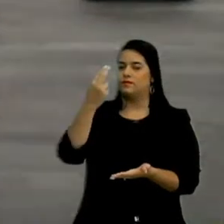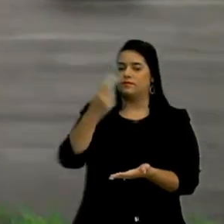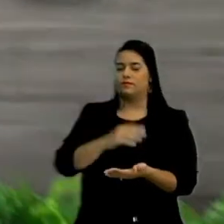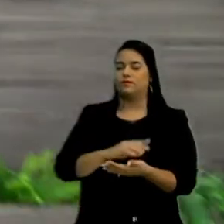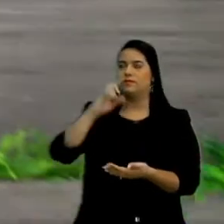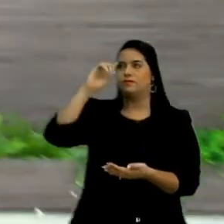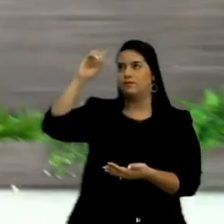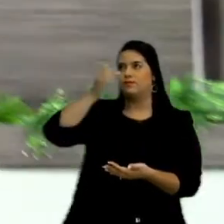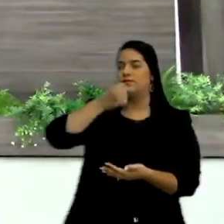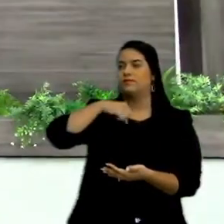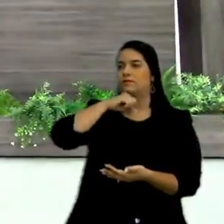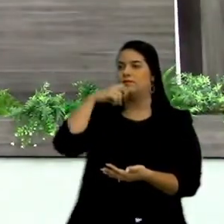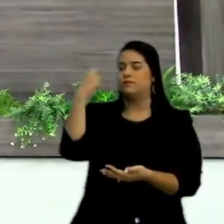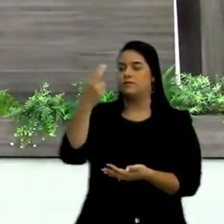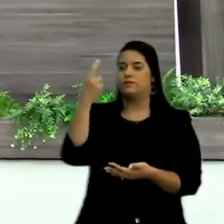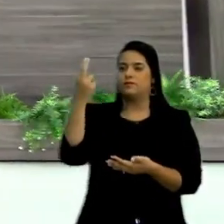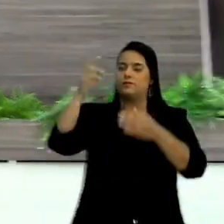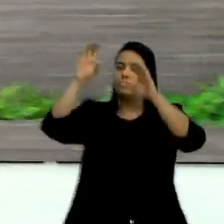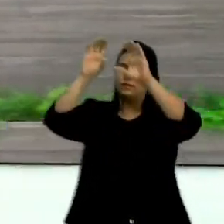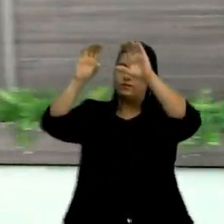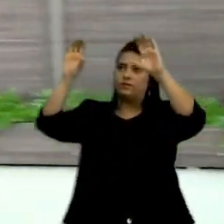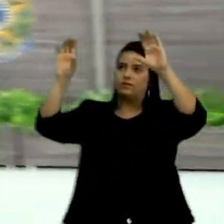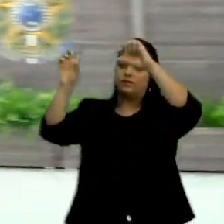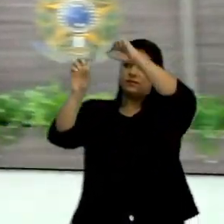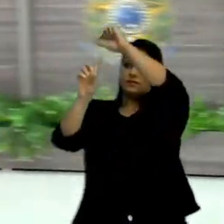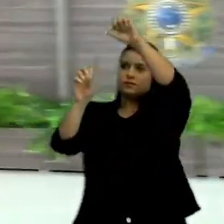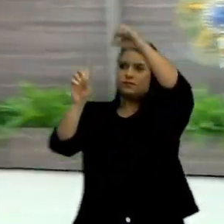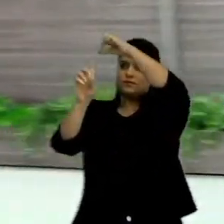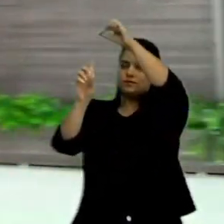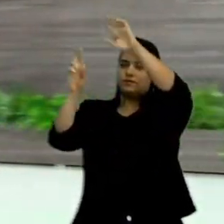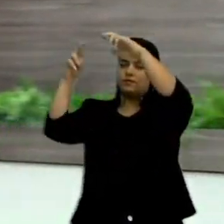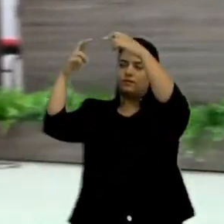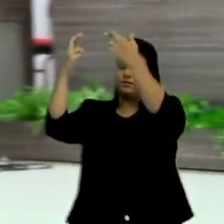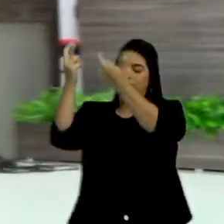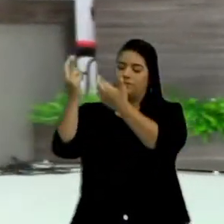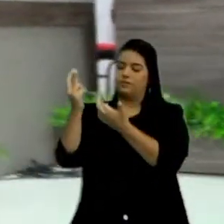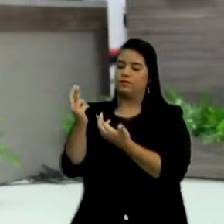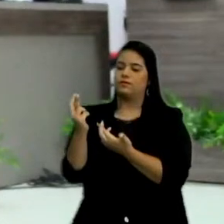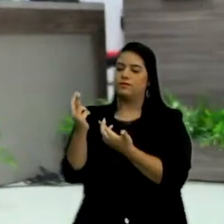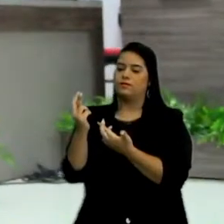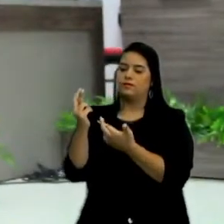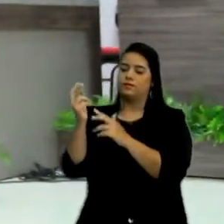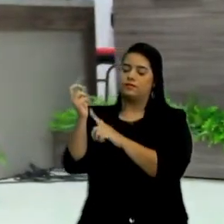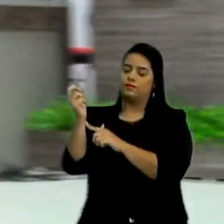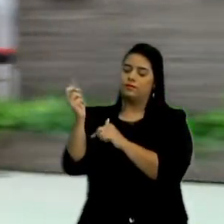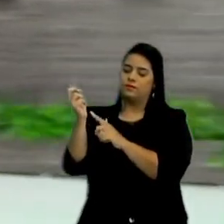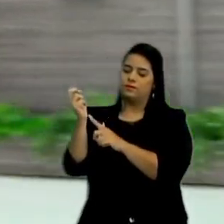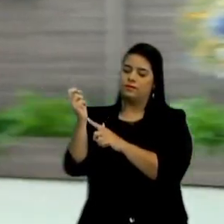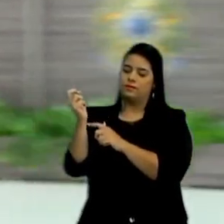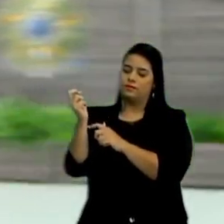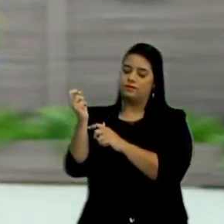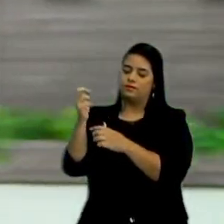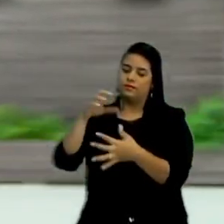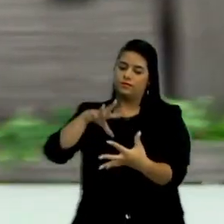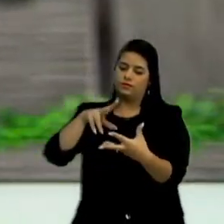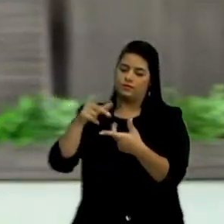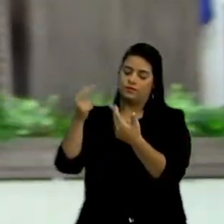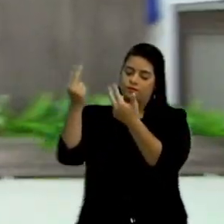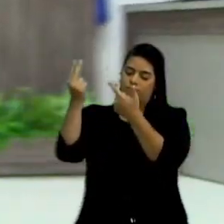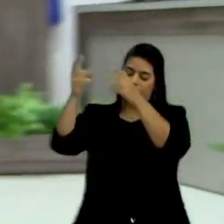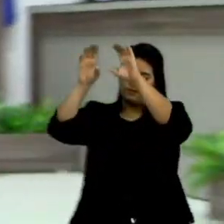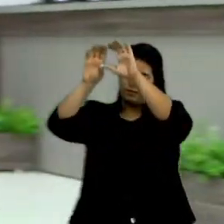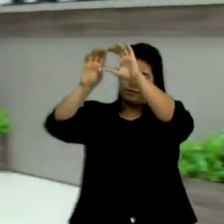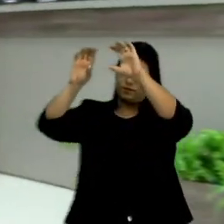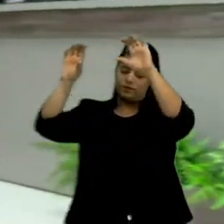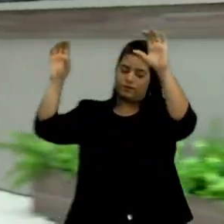Pai Nosso que estás no céu, santificado seja o vosso nome. Venha a nós o vosso reino. Seja feita a vossa vontade, assim na terra